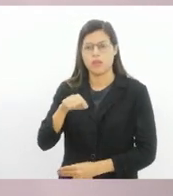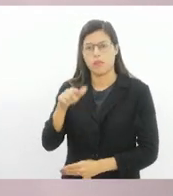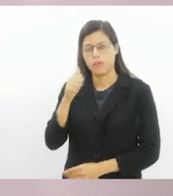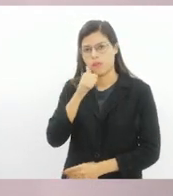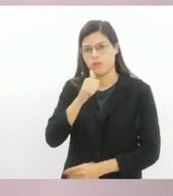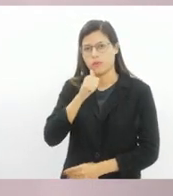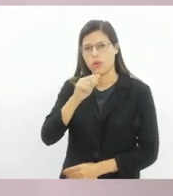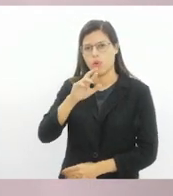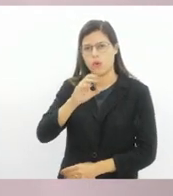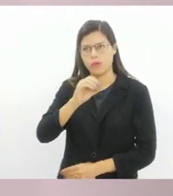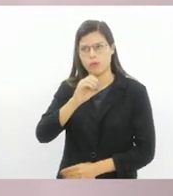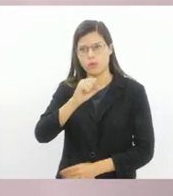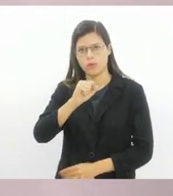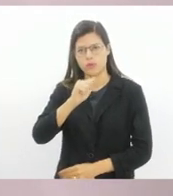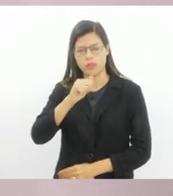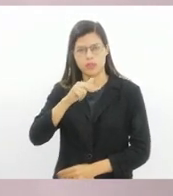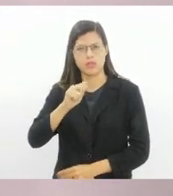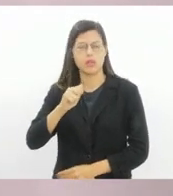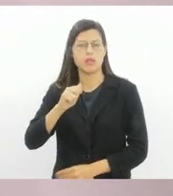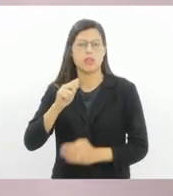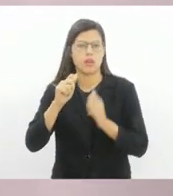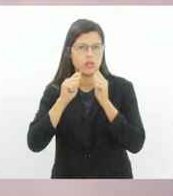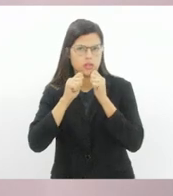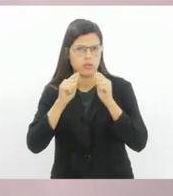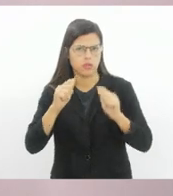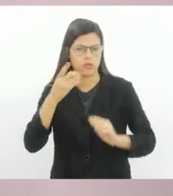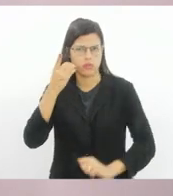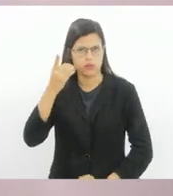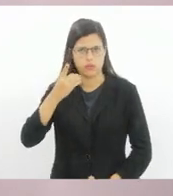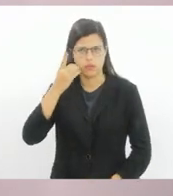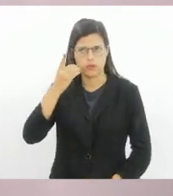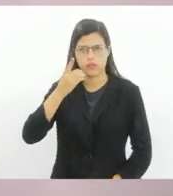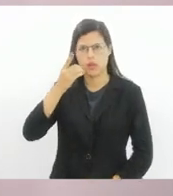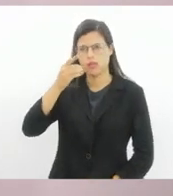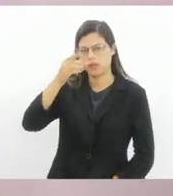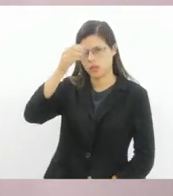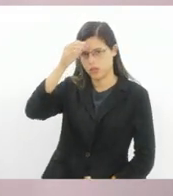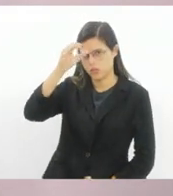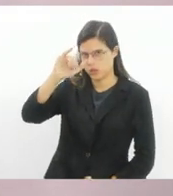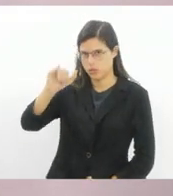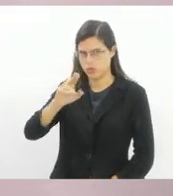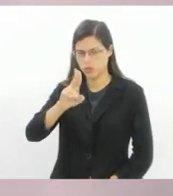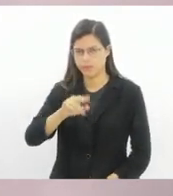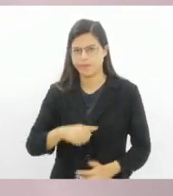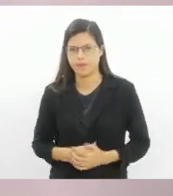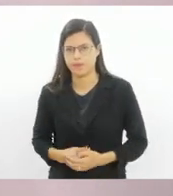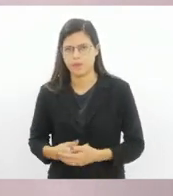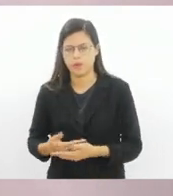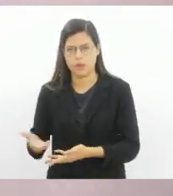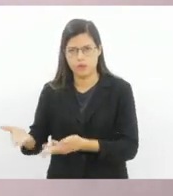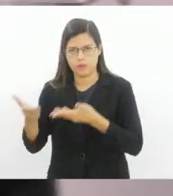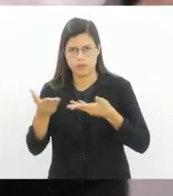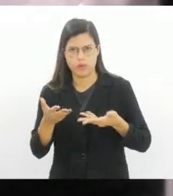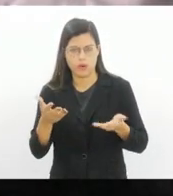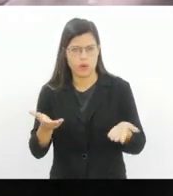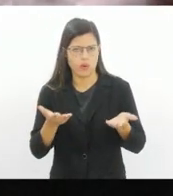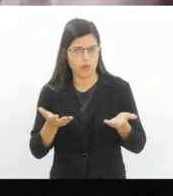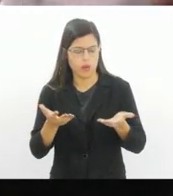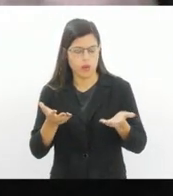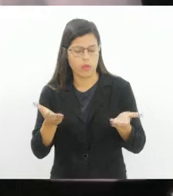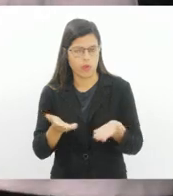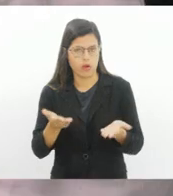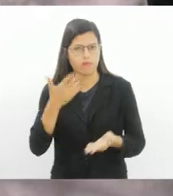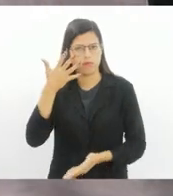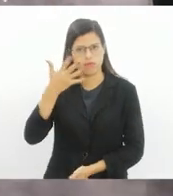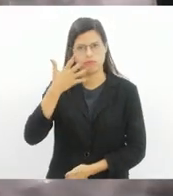da assessoria da deputada Tia Ju. Então, convido agora para fazer uso da fala a